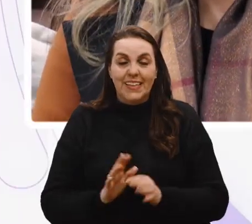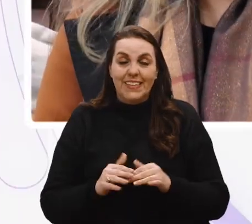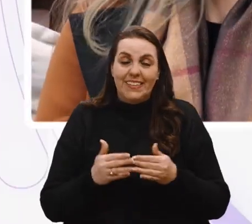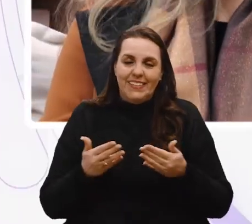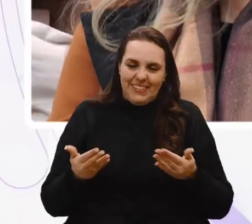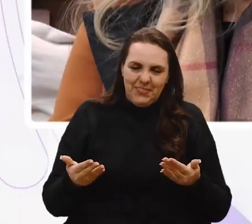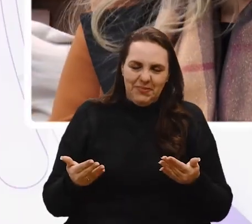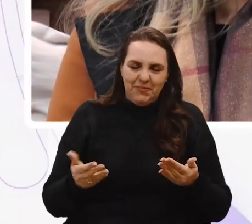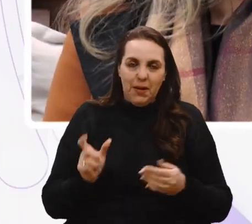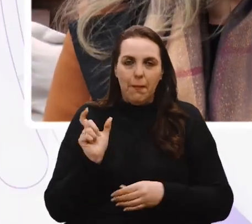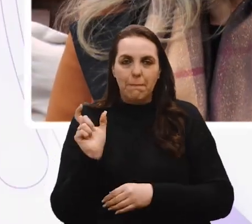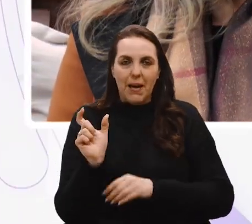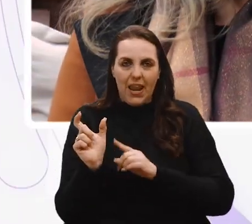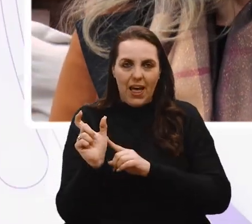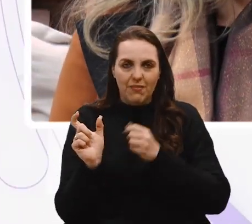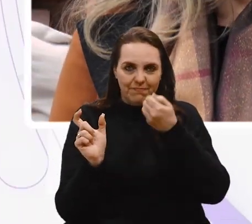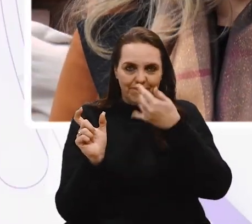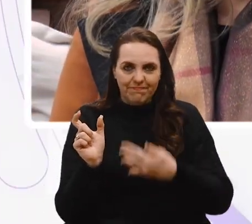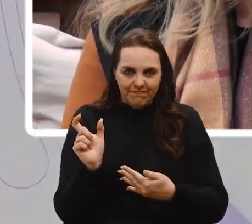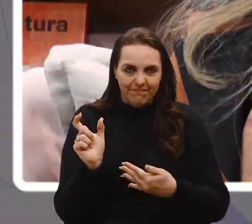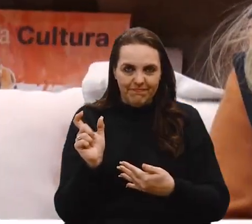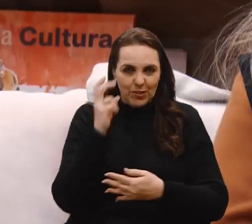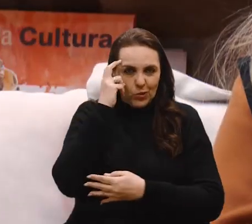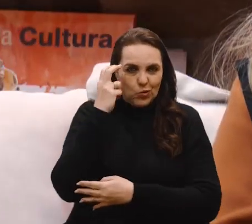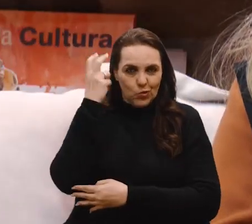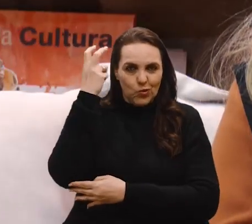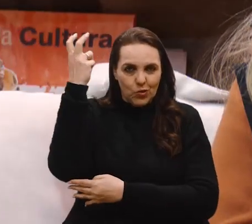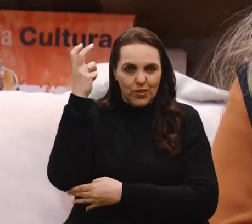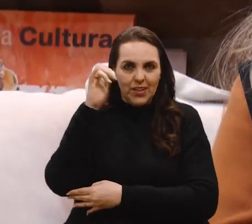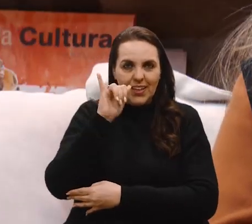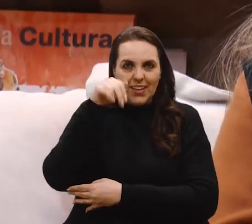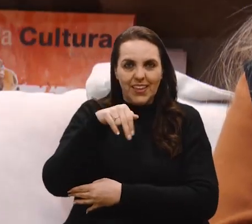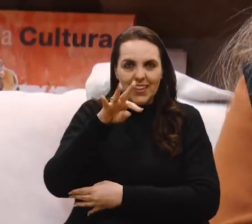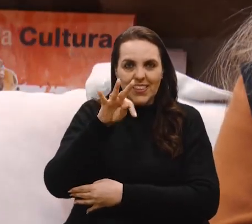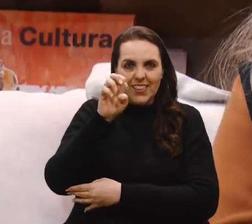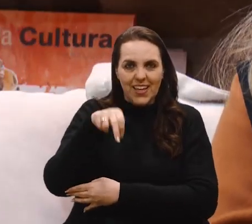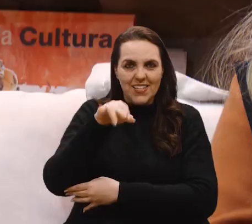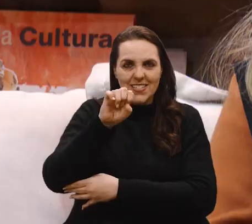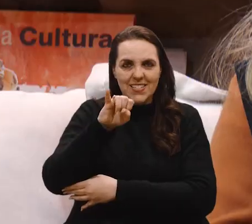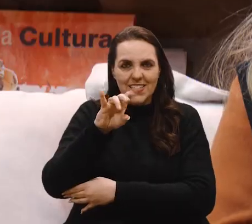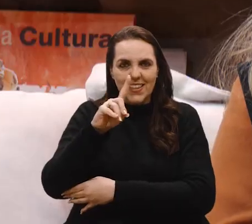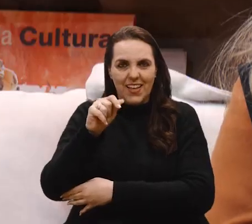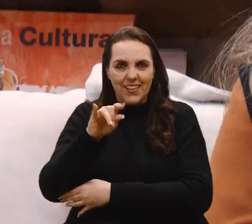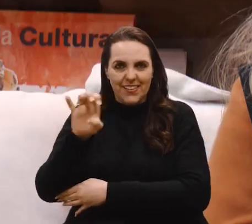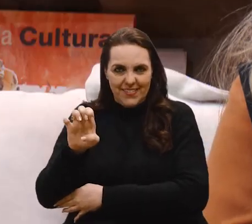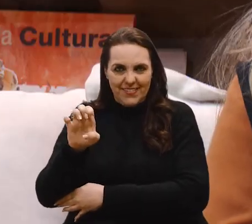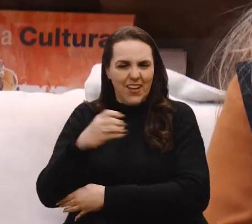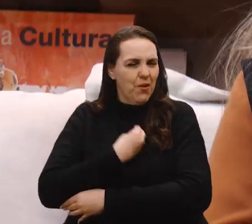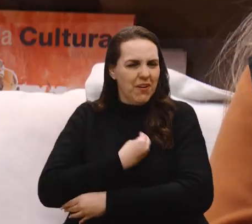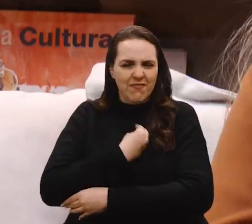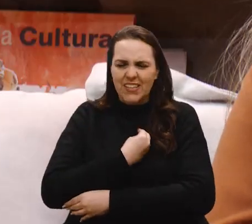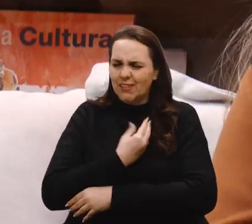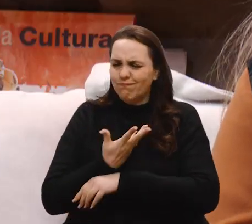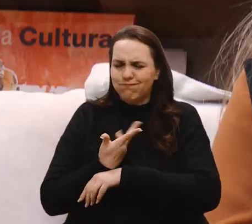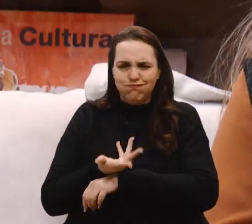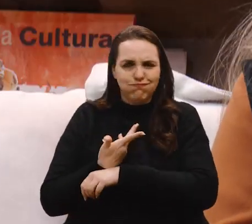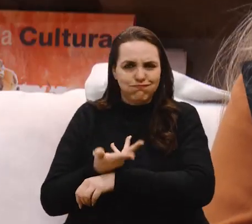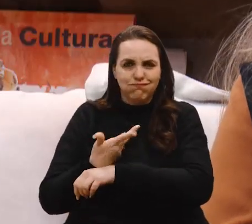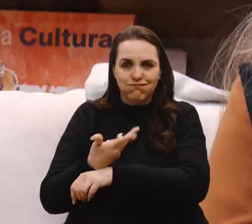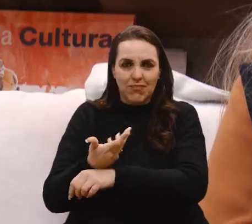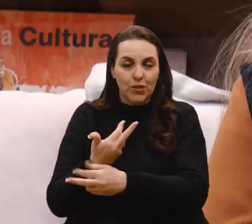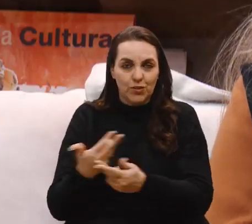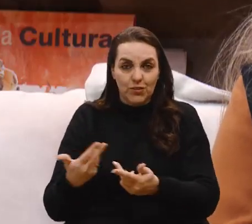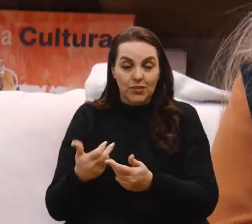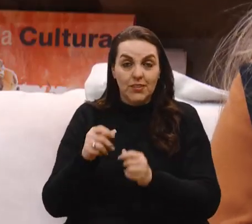Bom, acho que a palavra que define o superdotado é intensidade. É muito intenso, uma vida muito intensa. Inclusive as